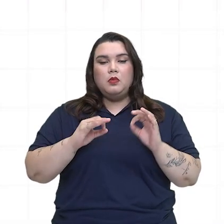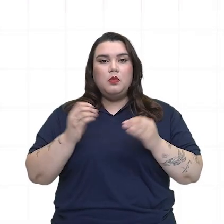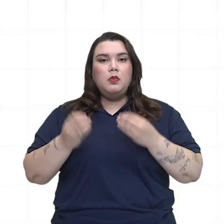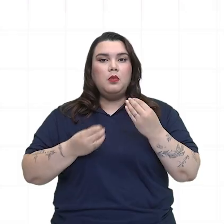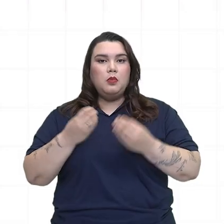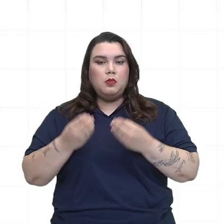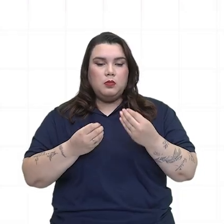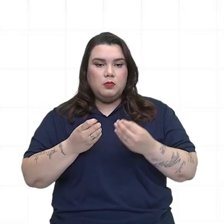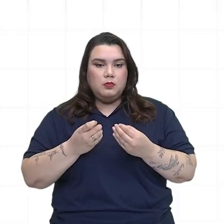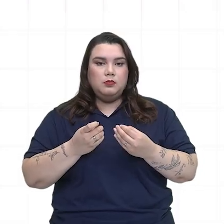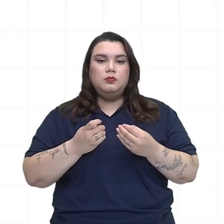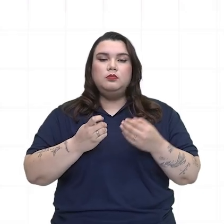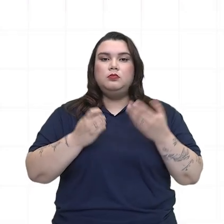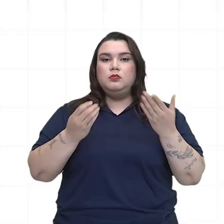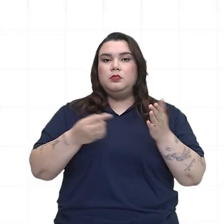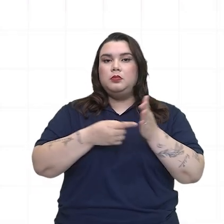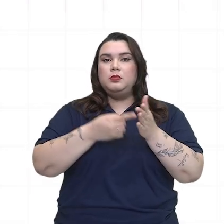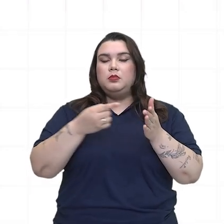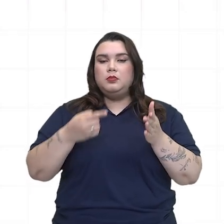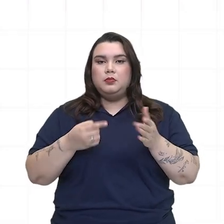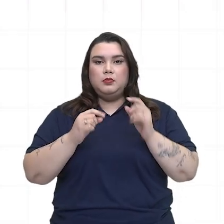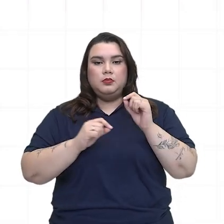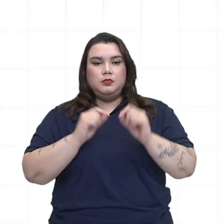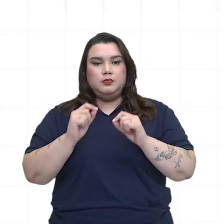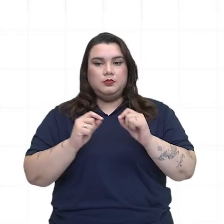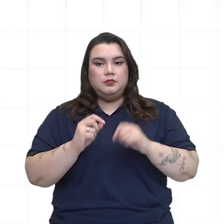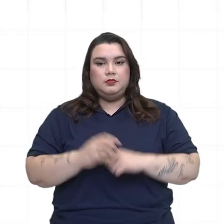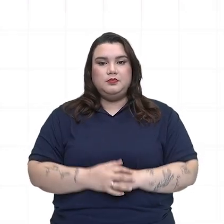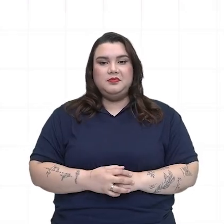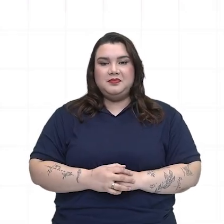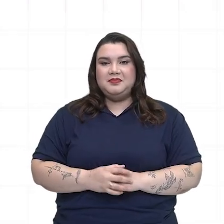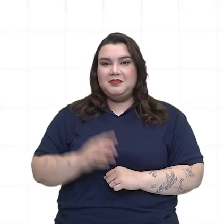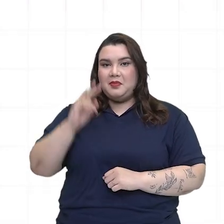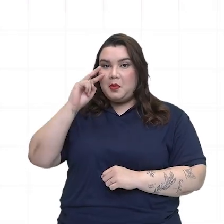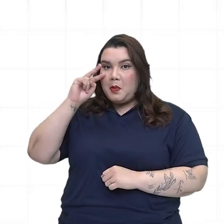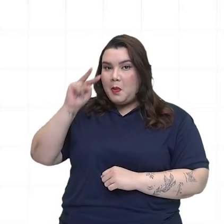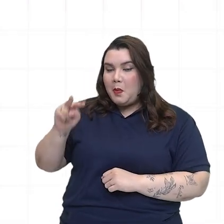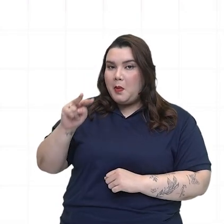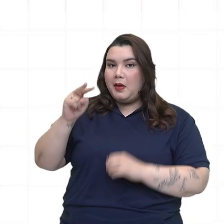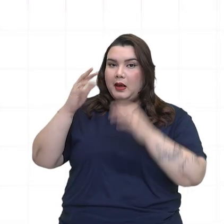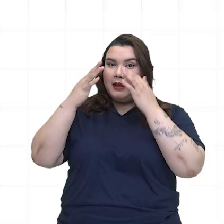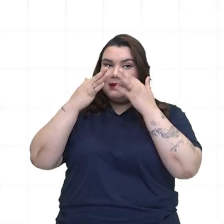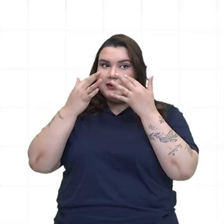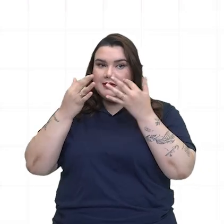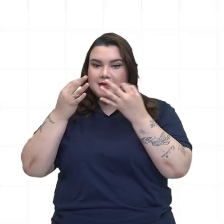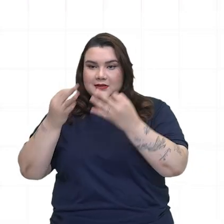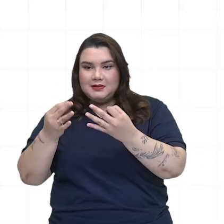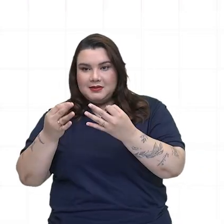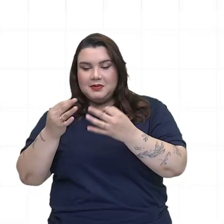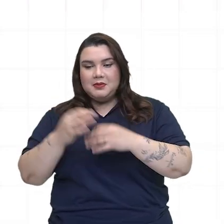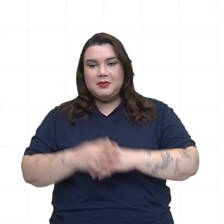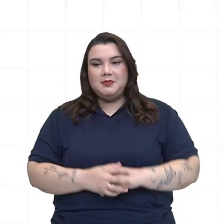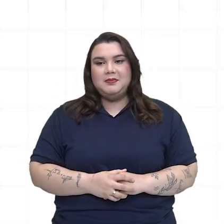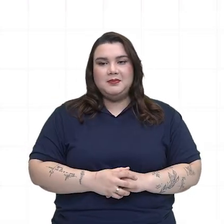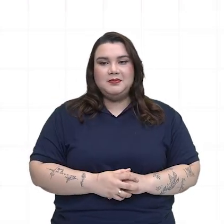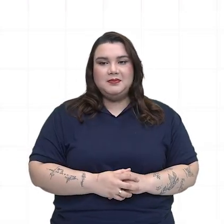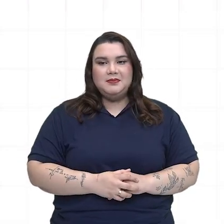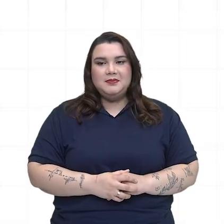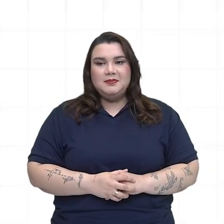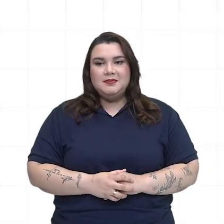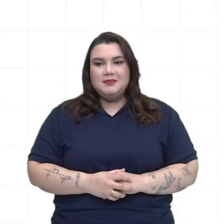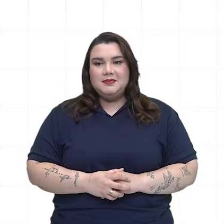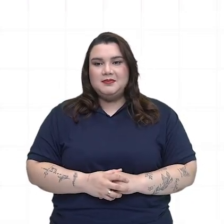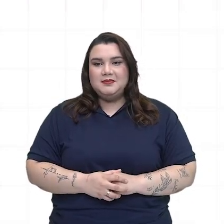aí? Ora, primeiro, lá vem o meu olho. Vamos com o olho. Olha o olho, meu